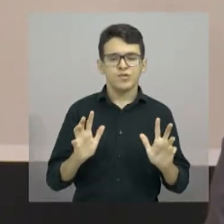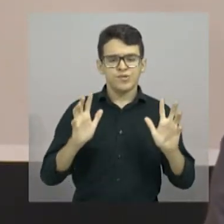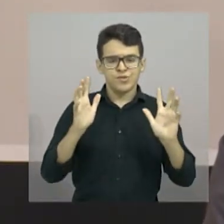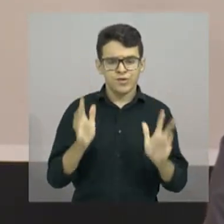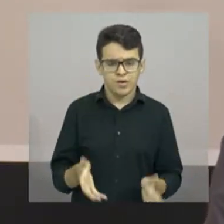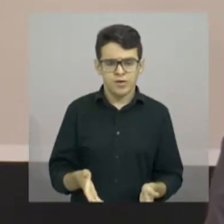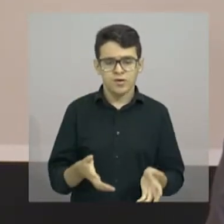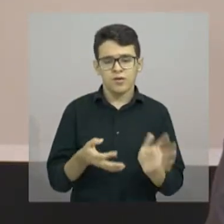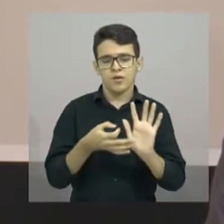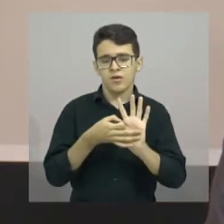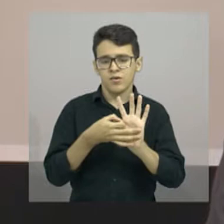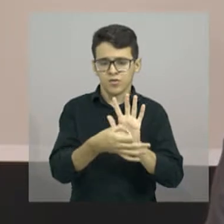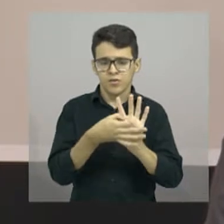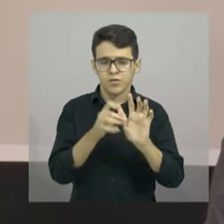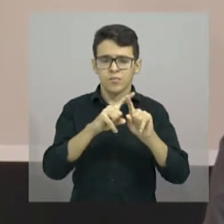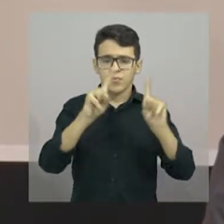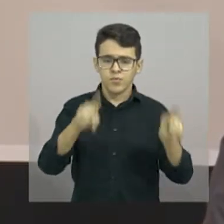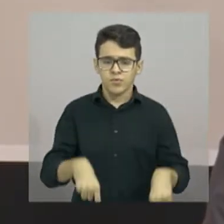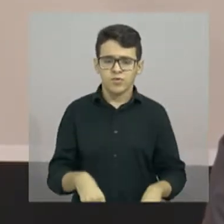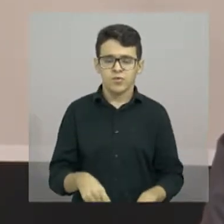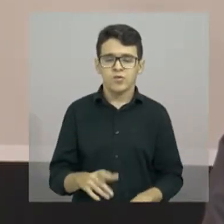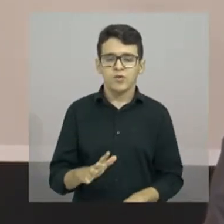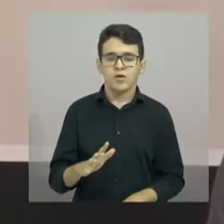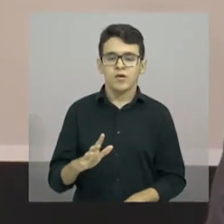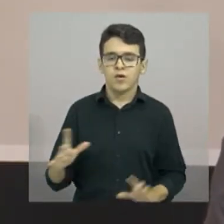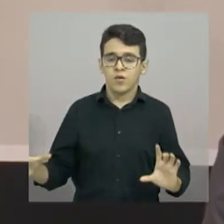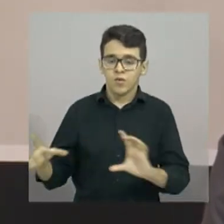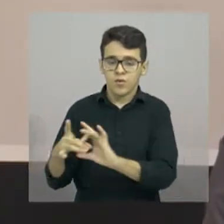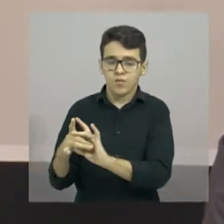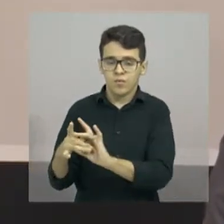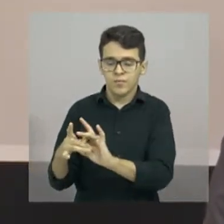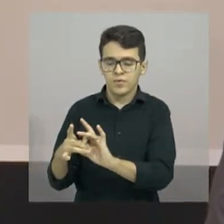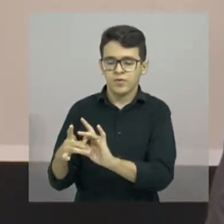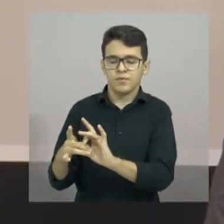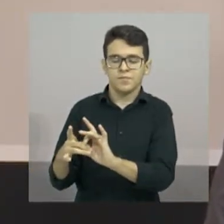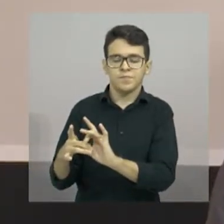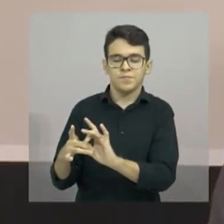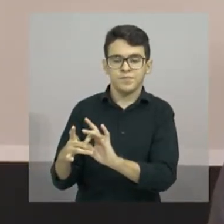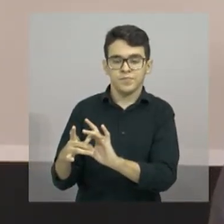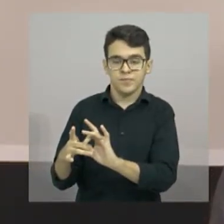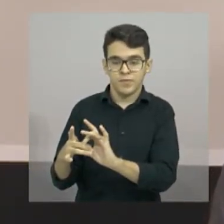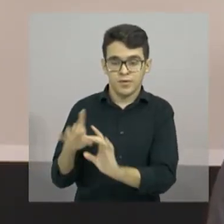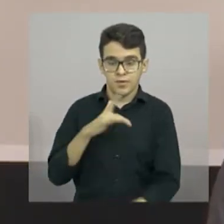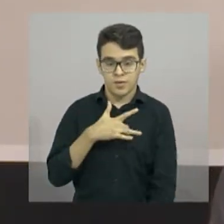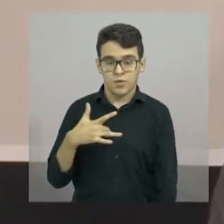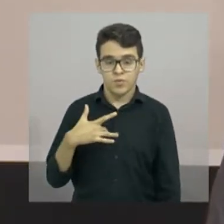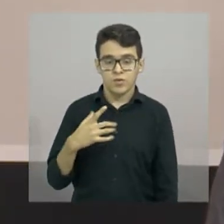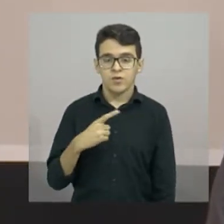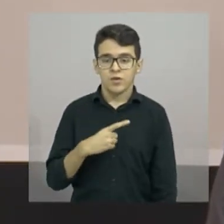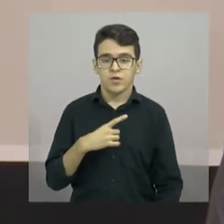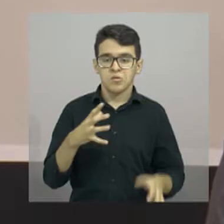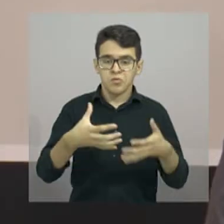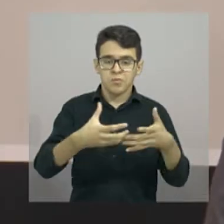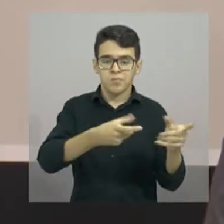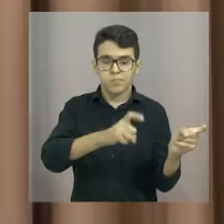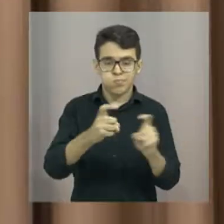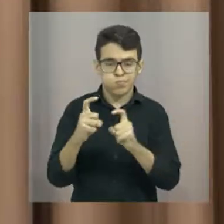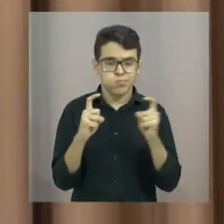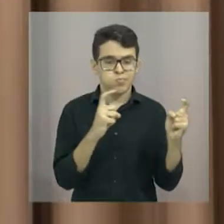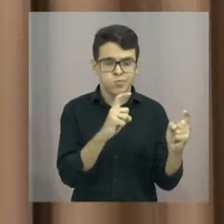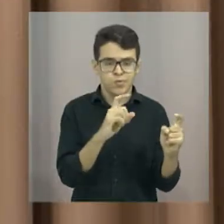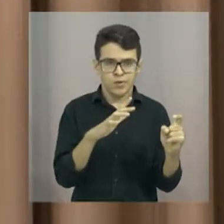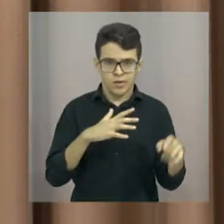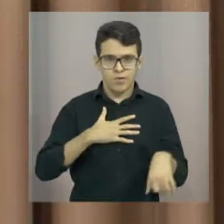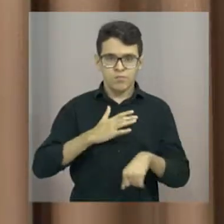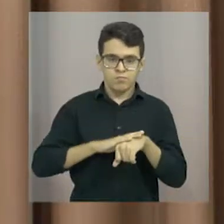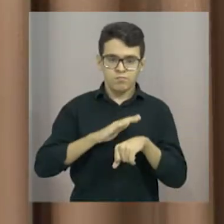todos os projetos nossos que a gente relaciona à saúde, a gente tem um grupo que discute, conversa sobre, né, não posso dizer que isso é invenção apenas da minha cabeça,